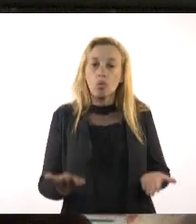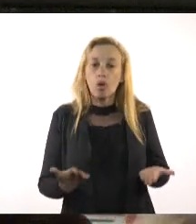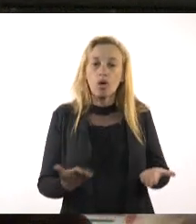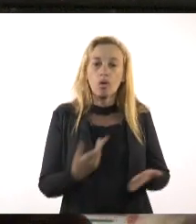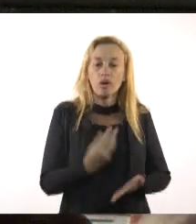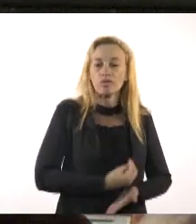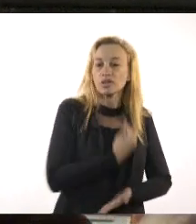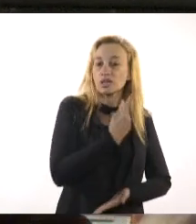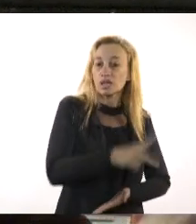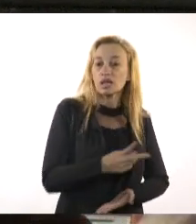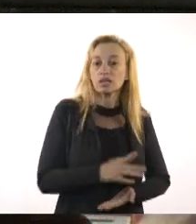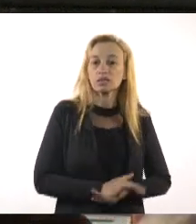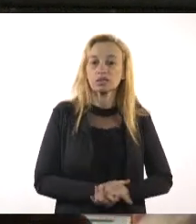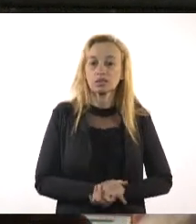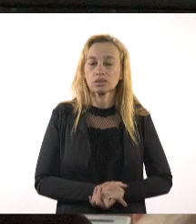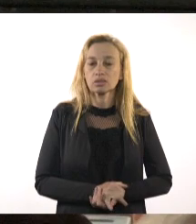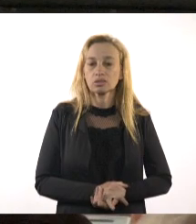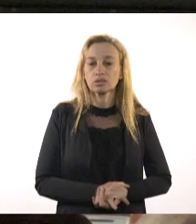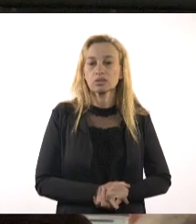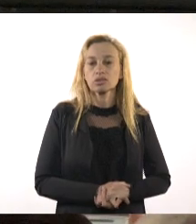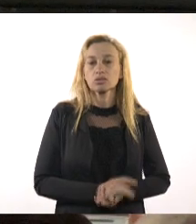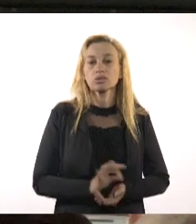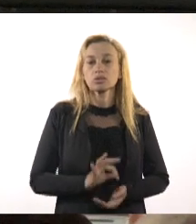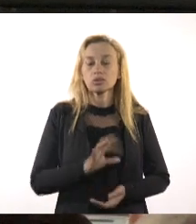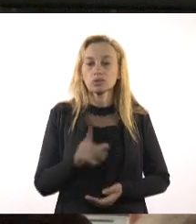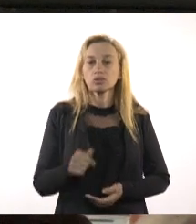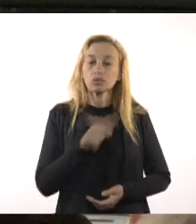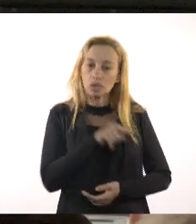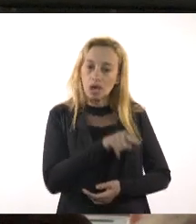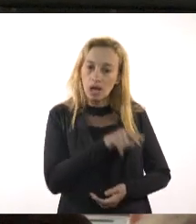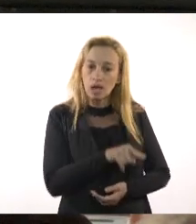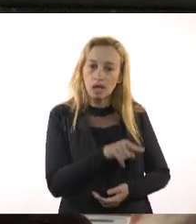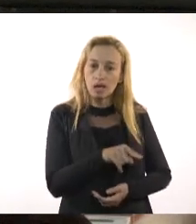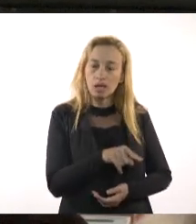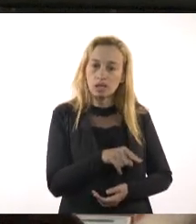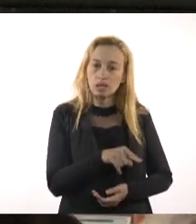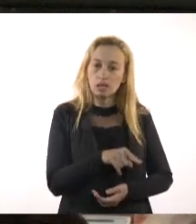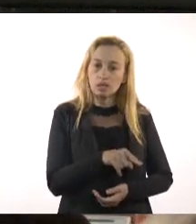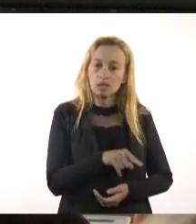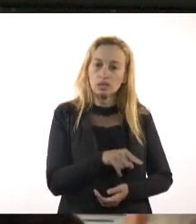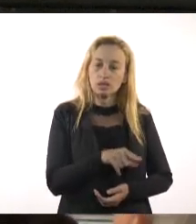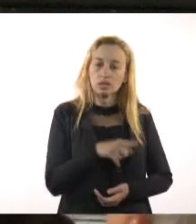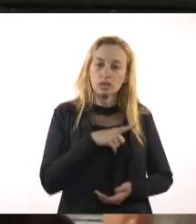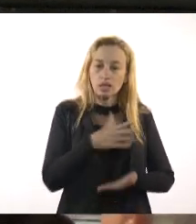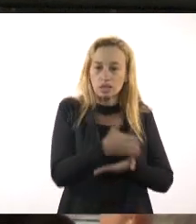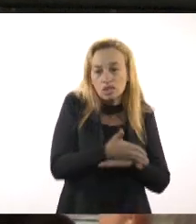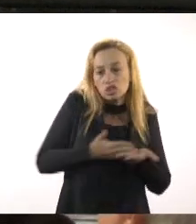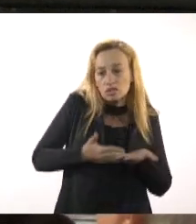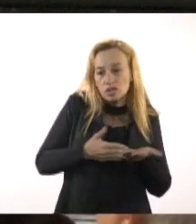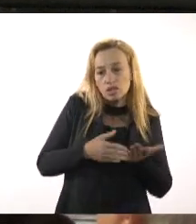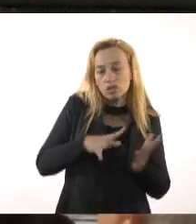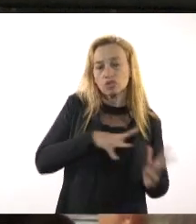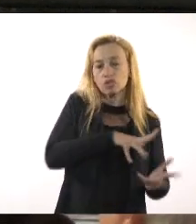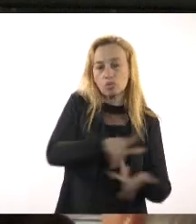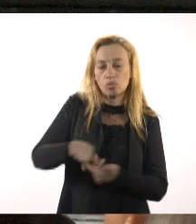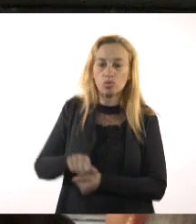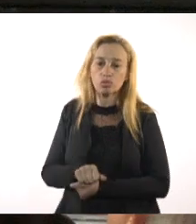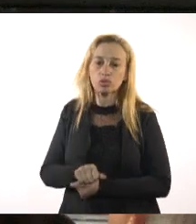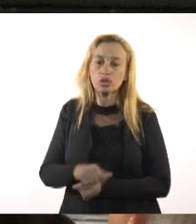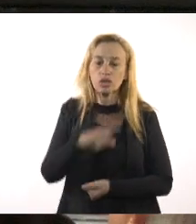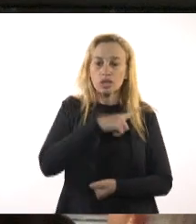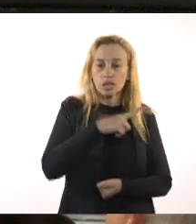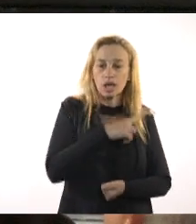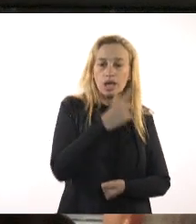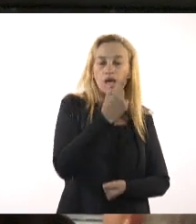passado dele. E todos que estão lá, sabe, que existe essa divisão de dois mundos, dos que têm muitos